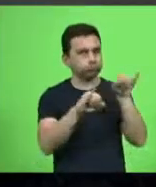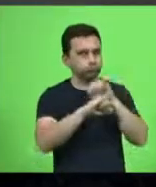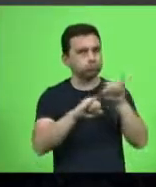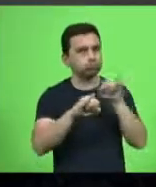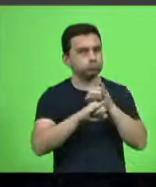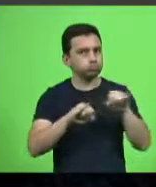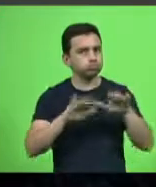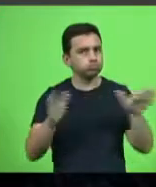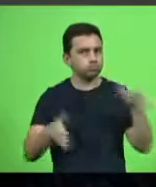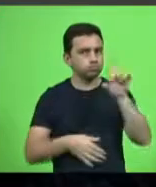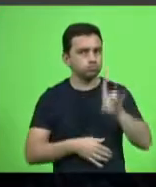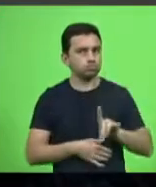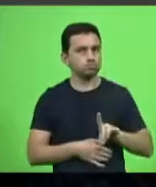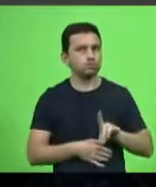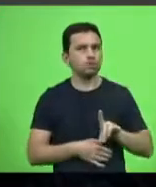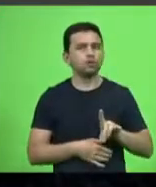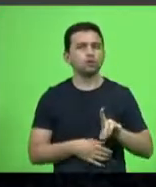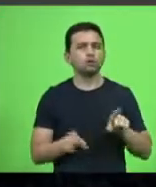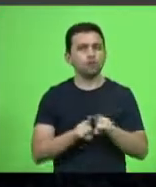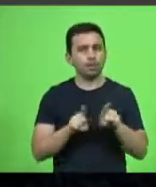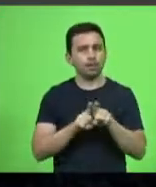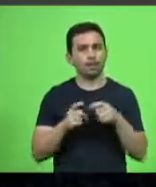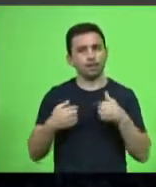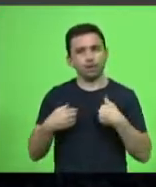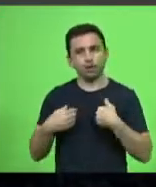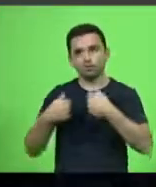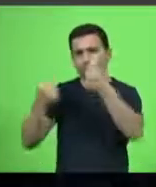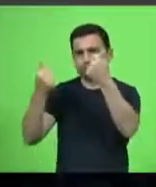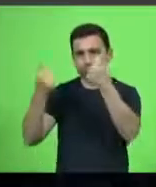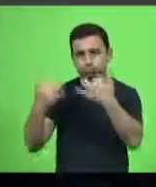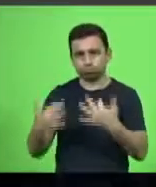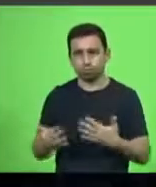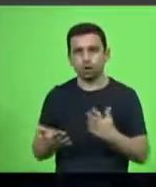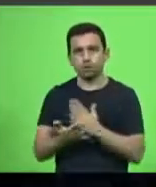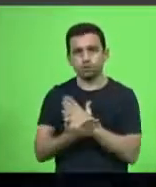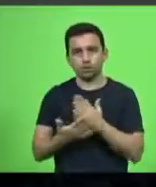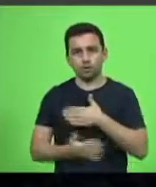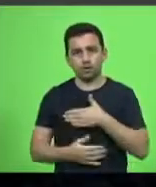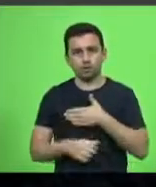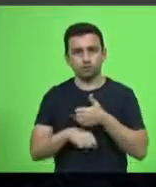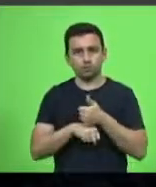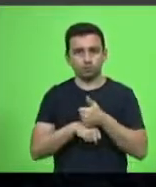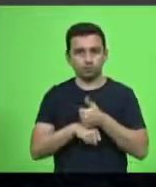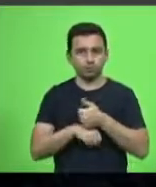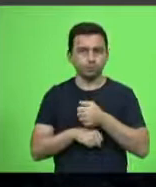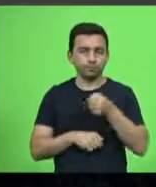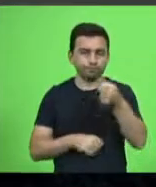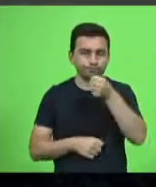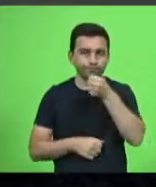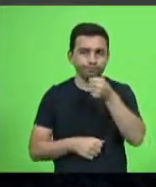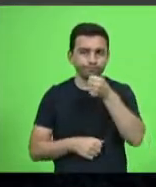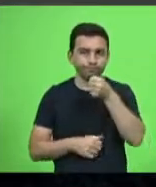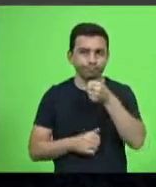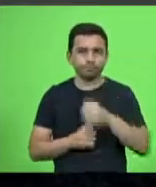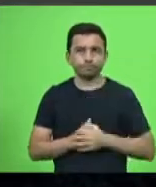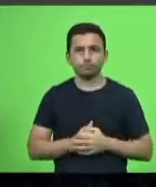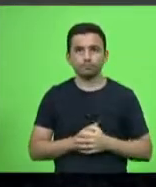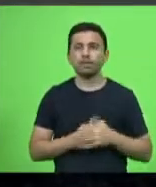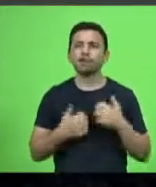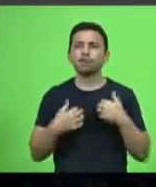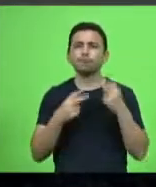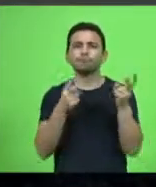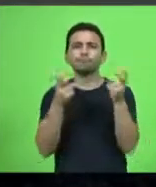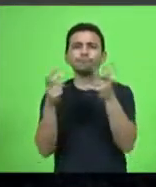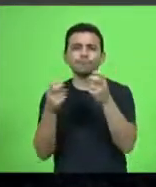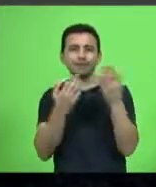diretora, mas também é preciso eu falar um pouco aqui com relação à minha profissão, que é de jornalista. Eu vejo o Vitor, que está lá em